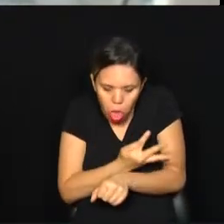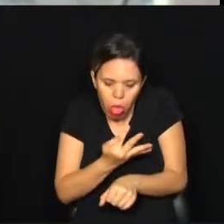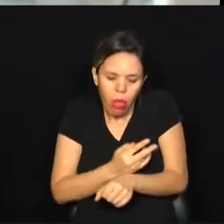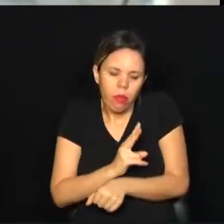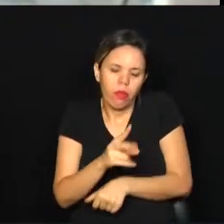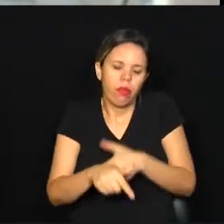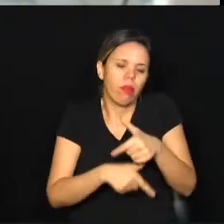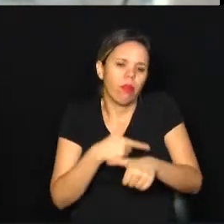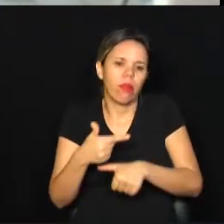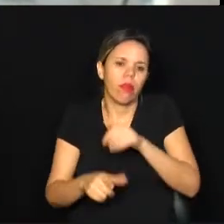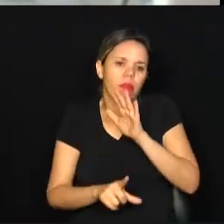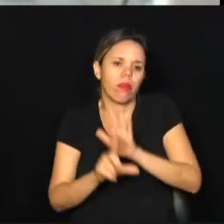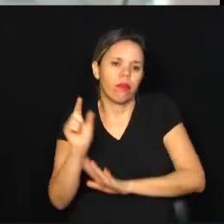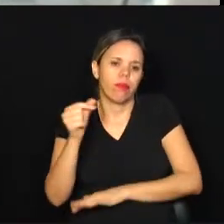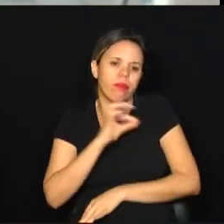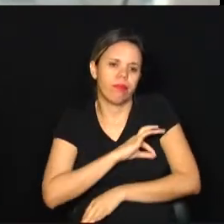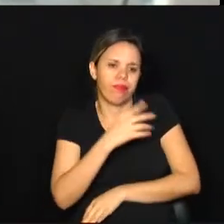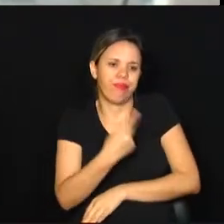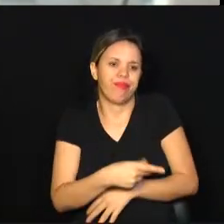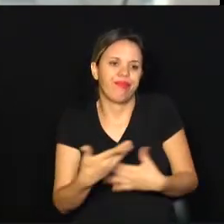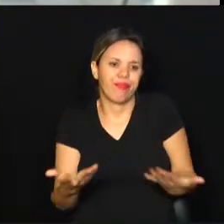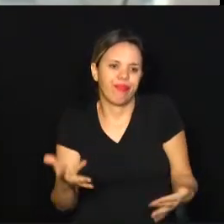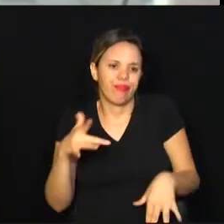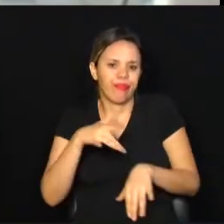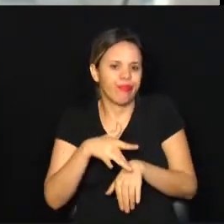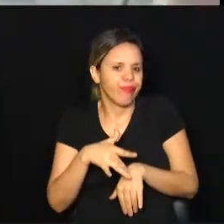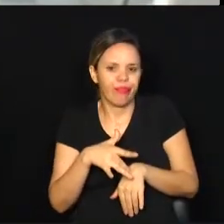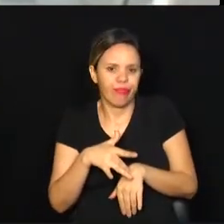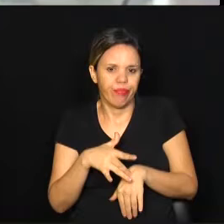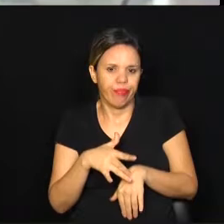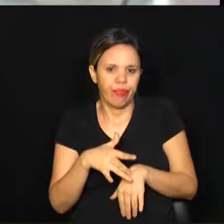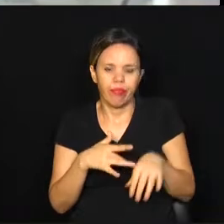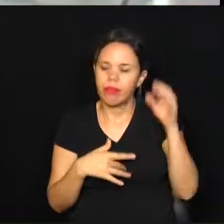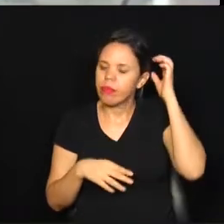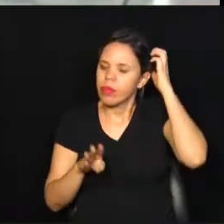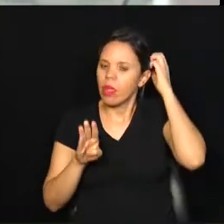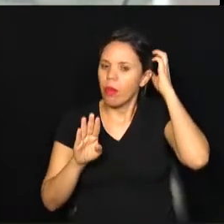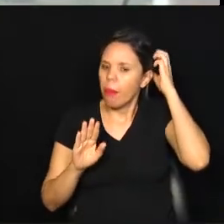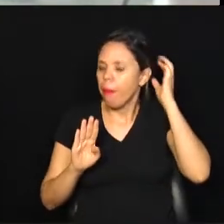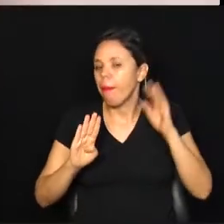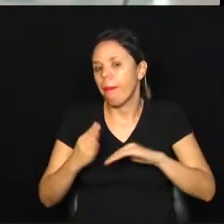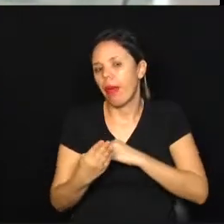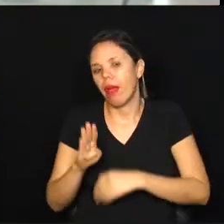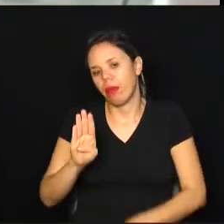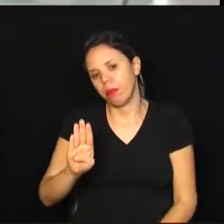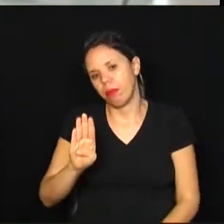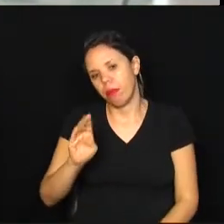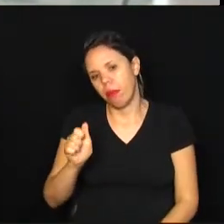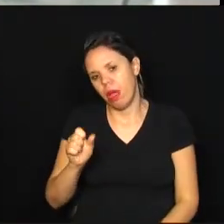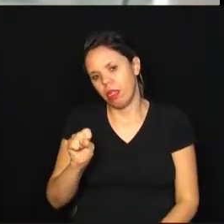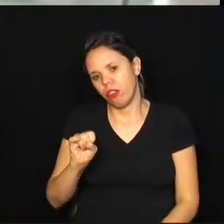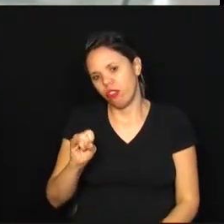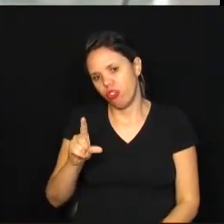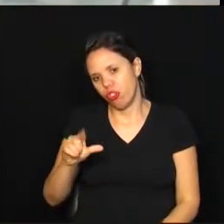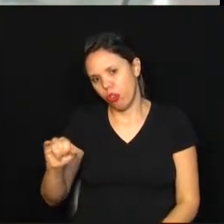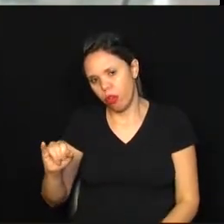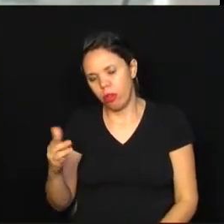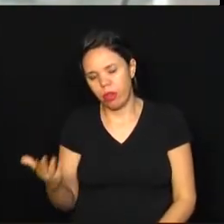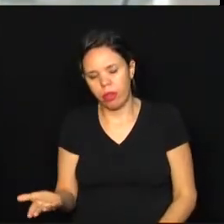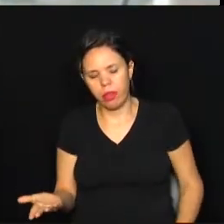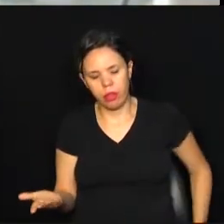continuar sobrevivendo. Então, absurdos como esse. Ou o Bassoli, que a Débora já